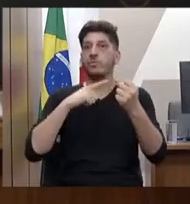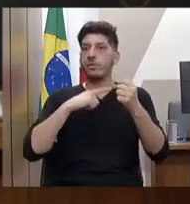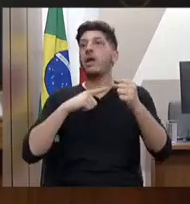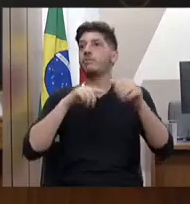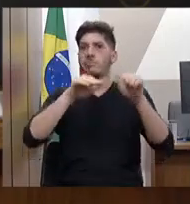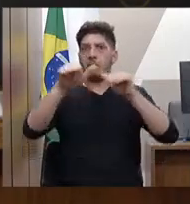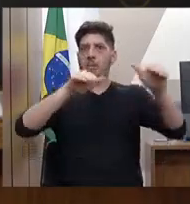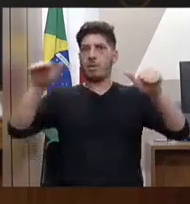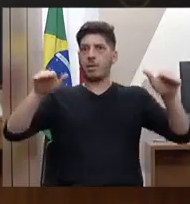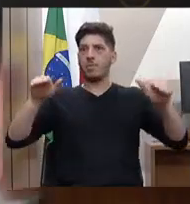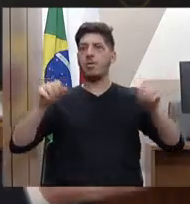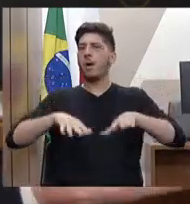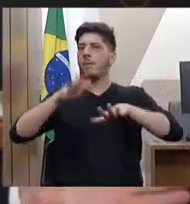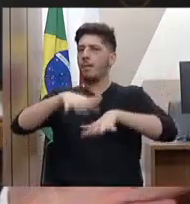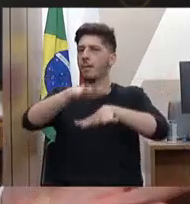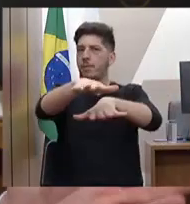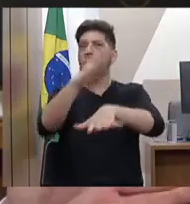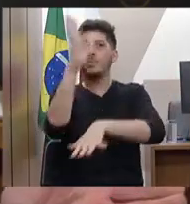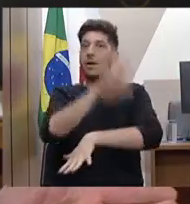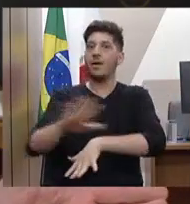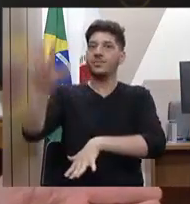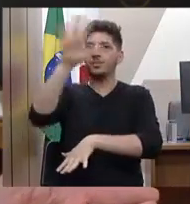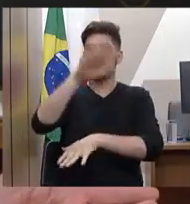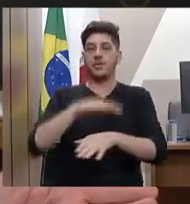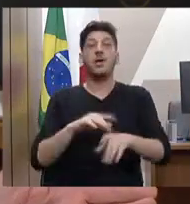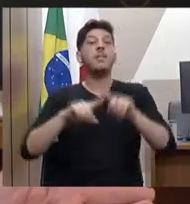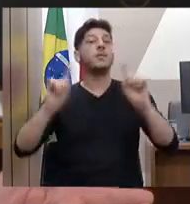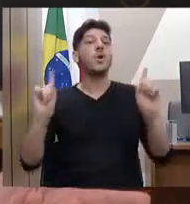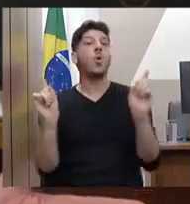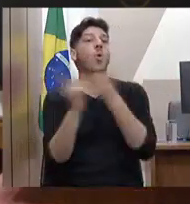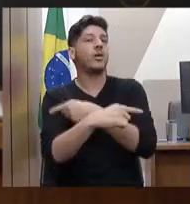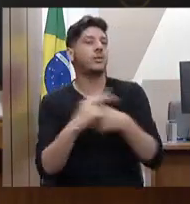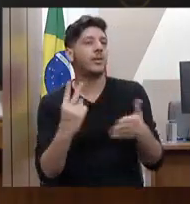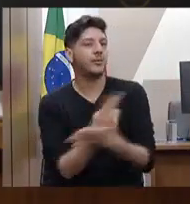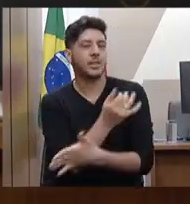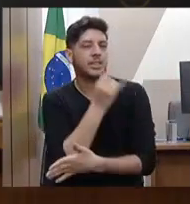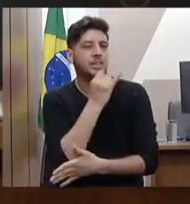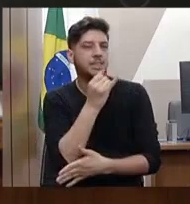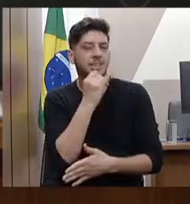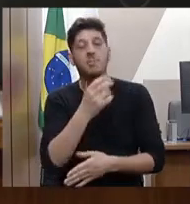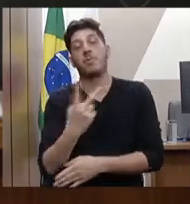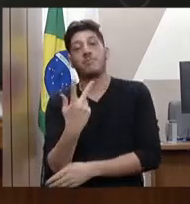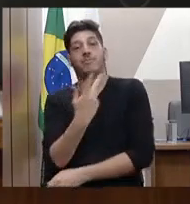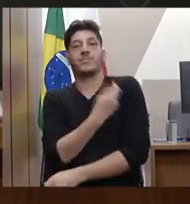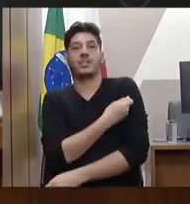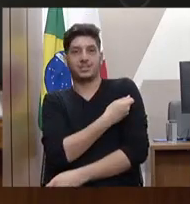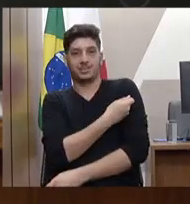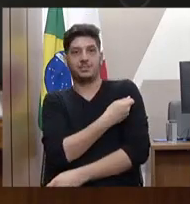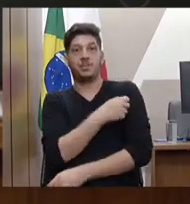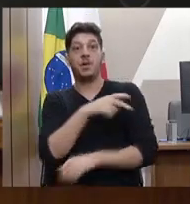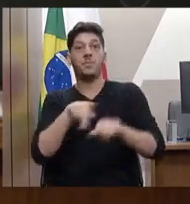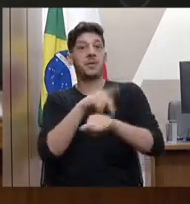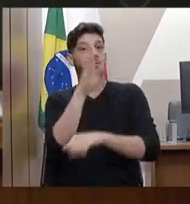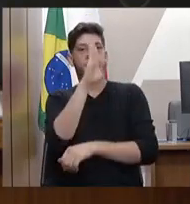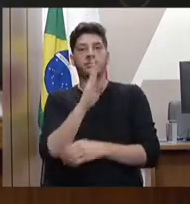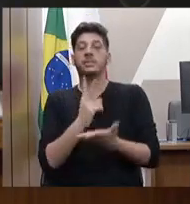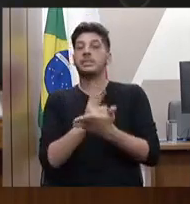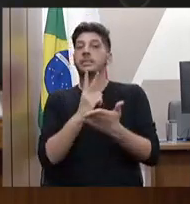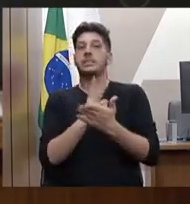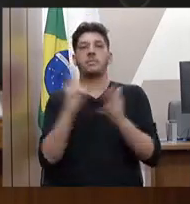quer ter um bom exemplo do contrário é o que aconteceu com a vacina o Brasil que era uma referência mundial